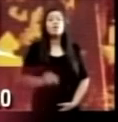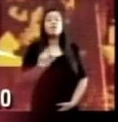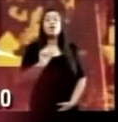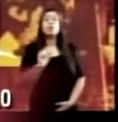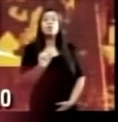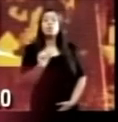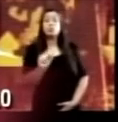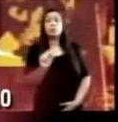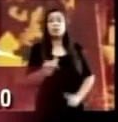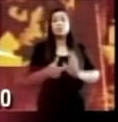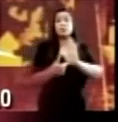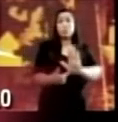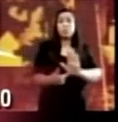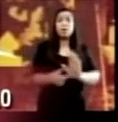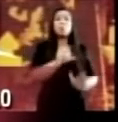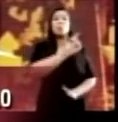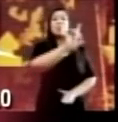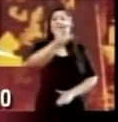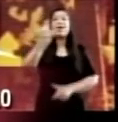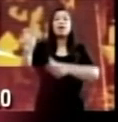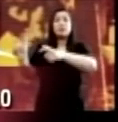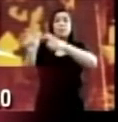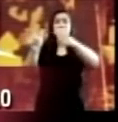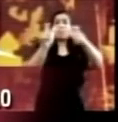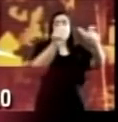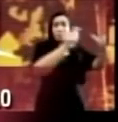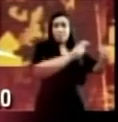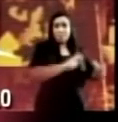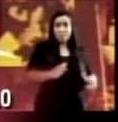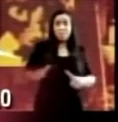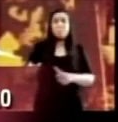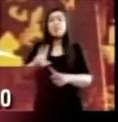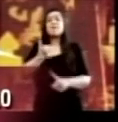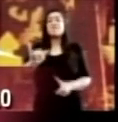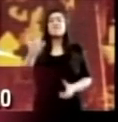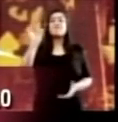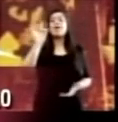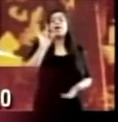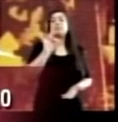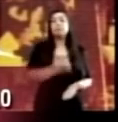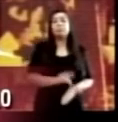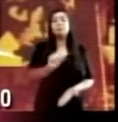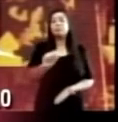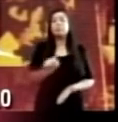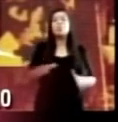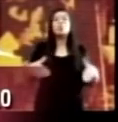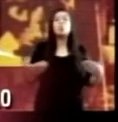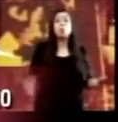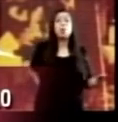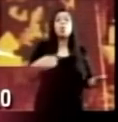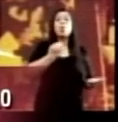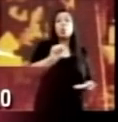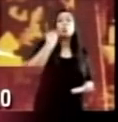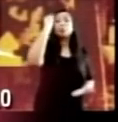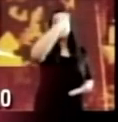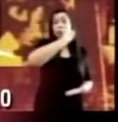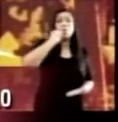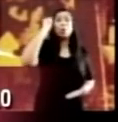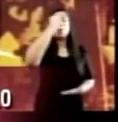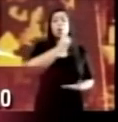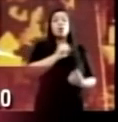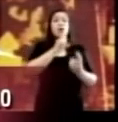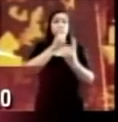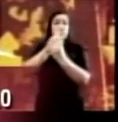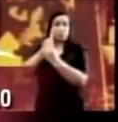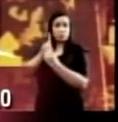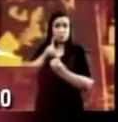ser definida por cada local. Cada estabelecimento vai definir quais são as 8 horas de atendimento ao público que